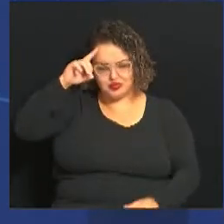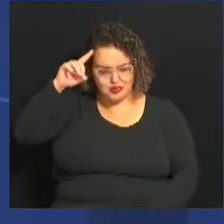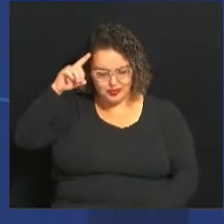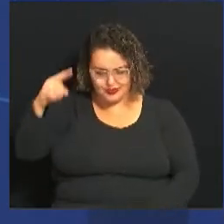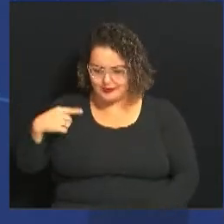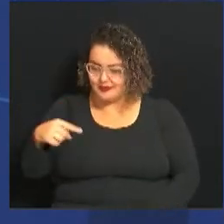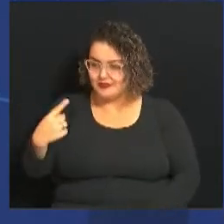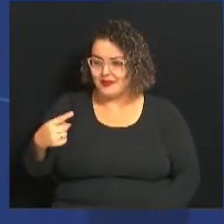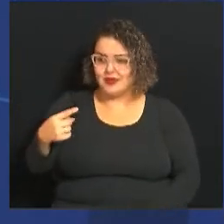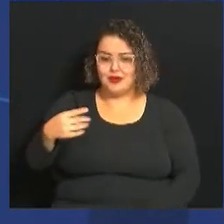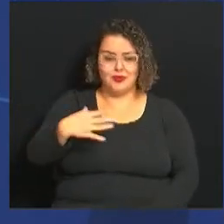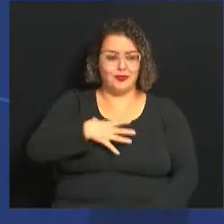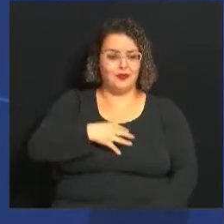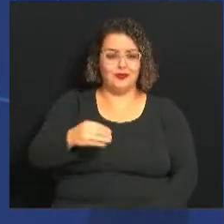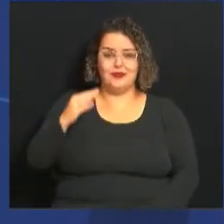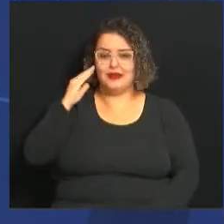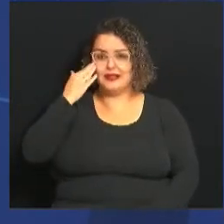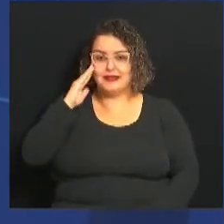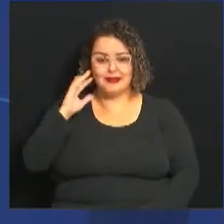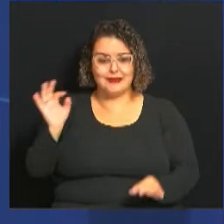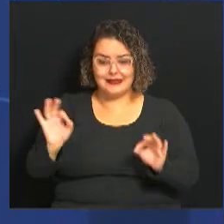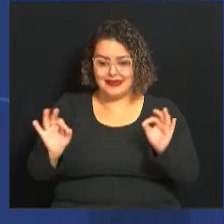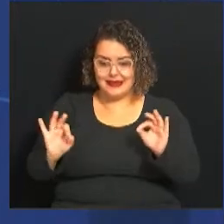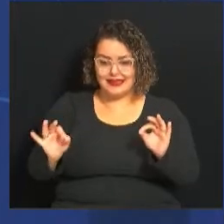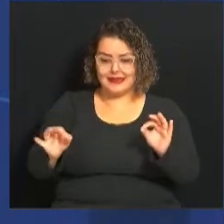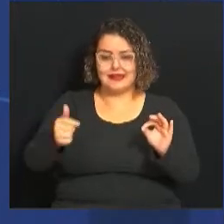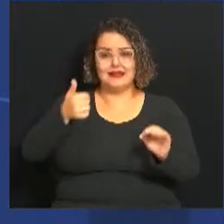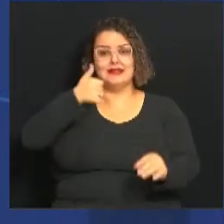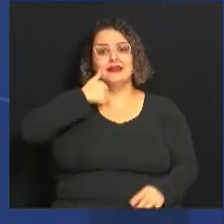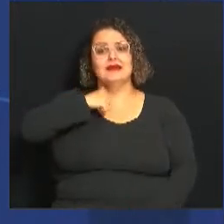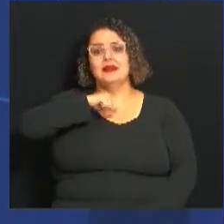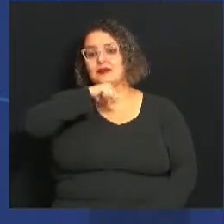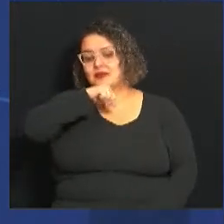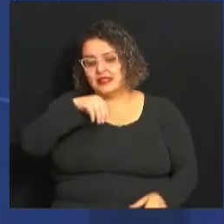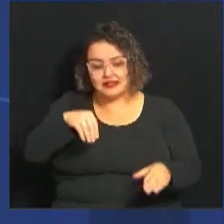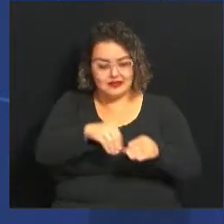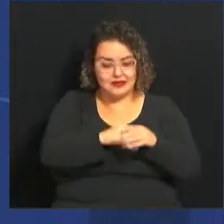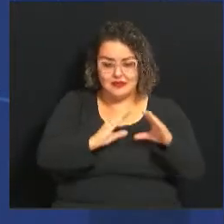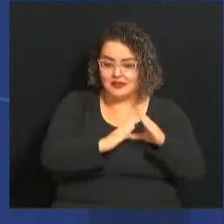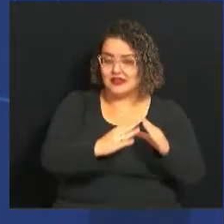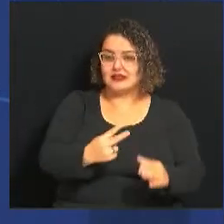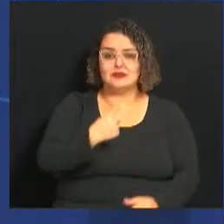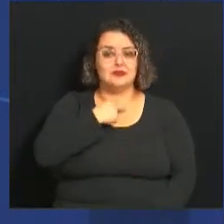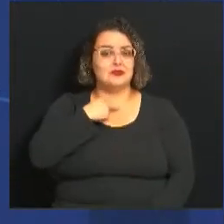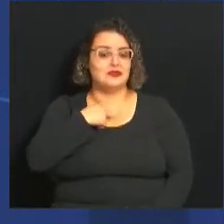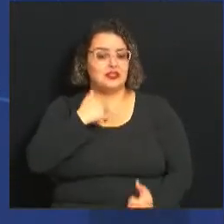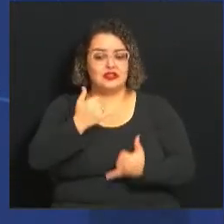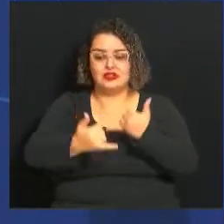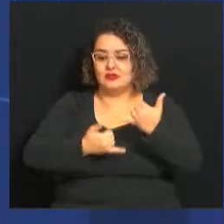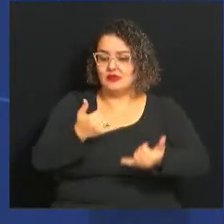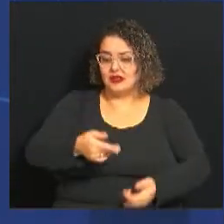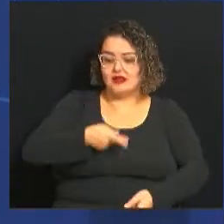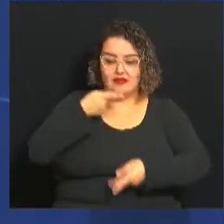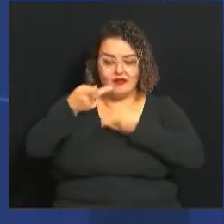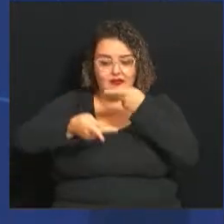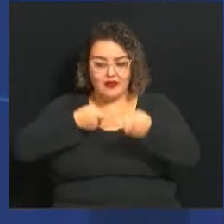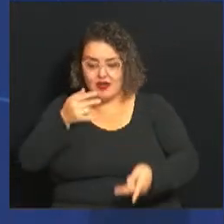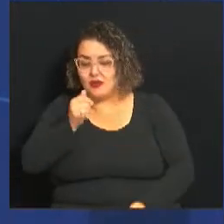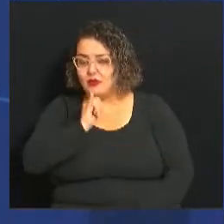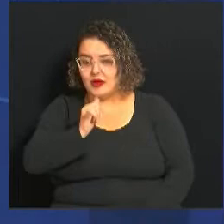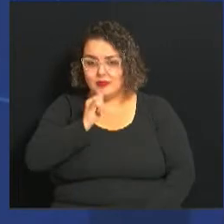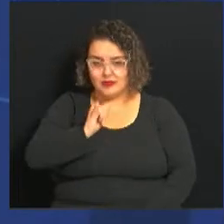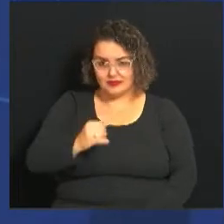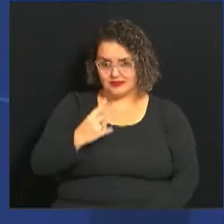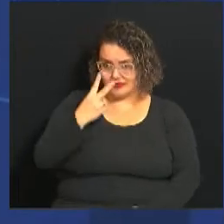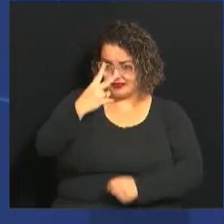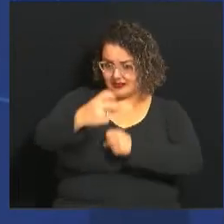não entendendo que a mãe estava em casa, mas que não podia brincar, não podia contar uma história. Depois de 2 longos